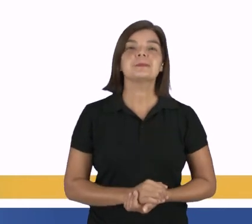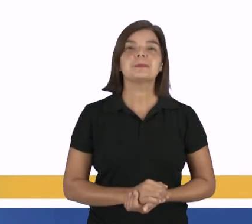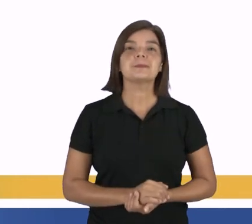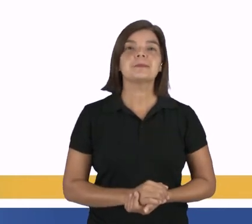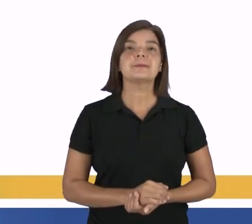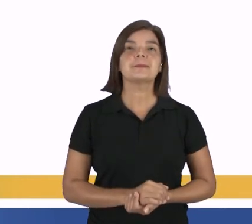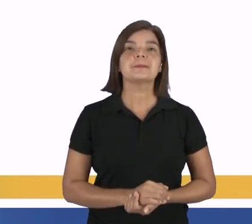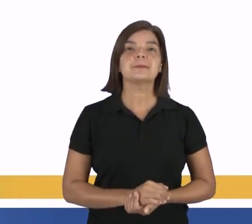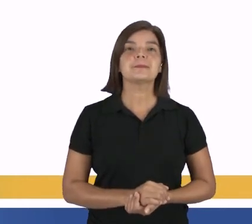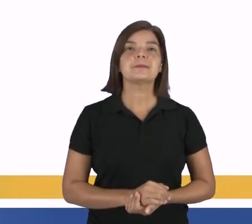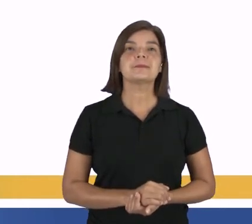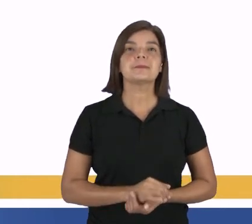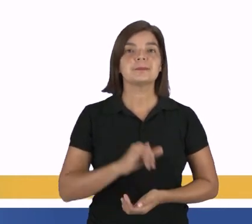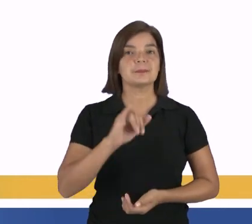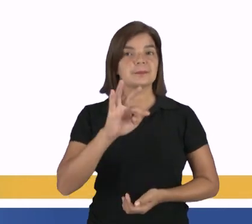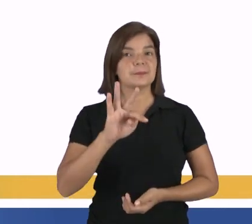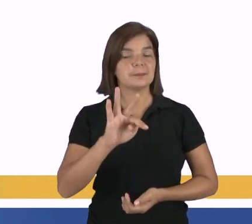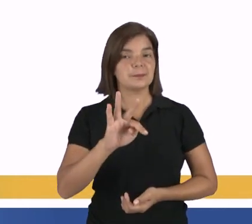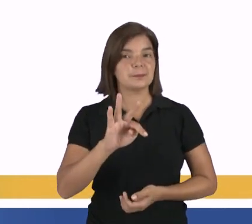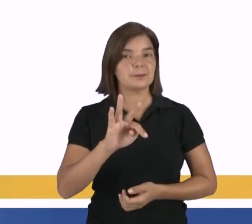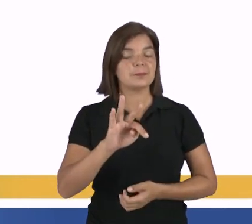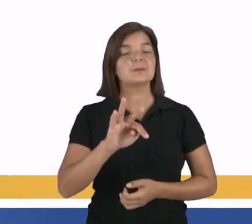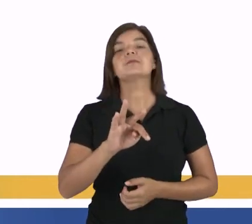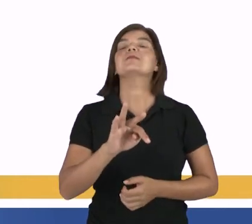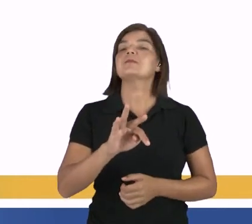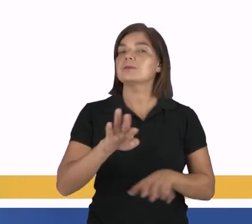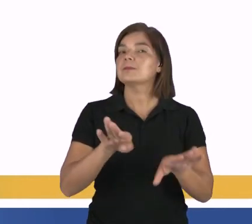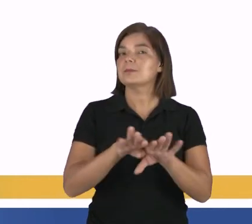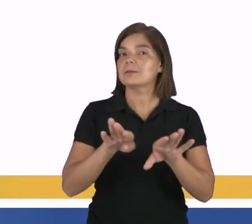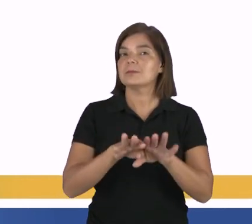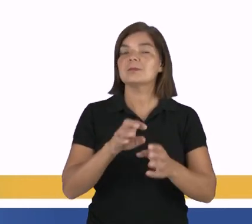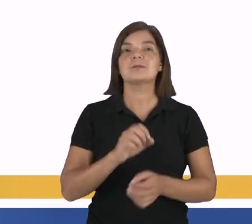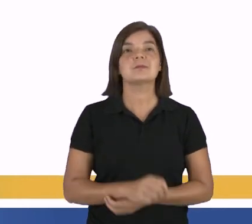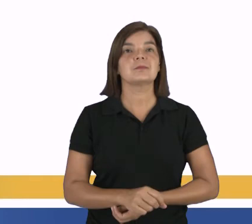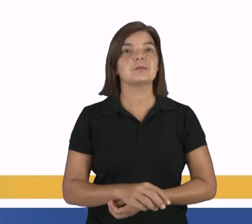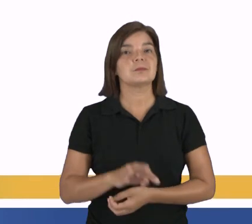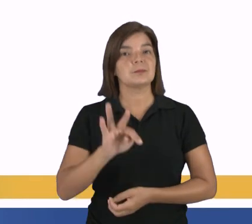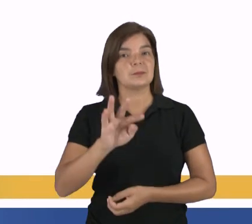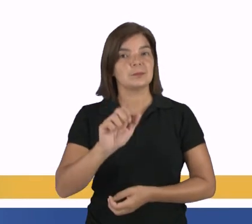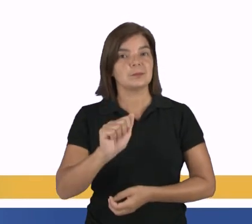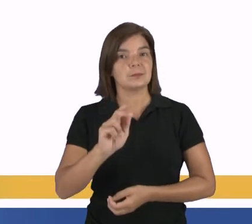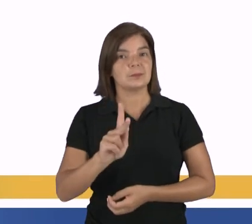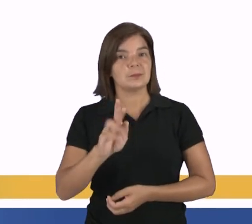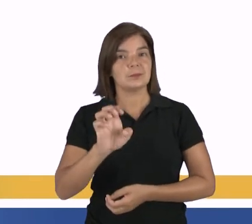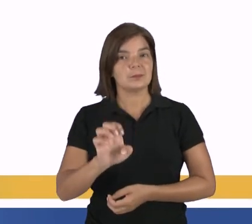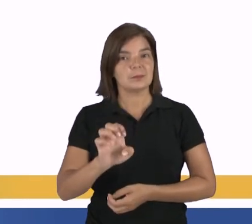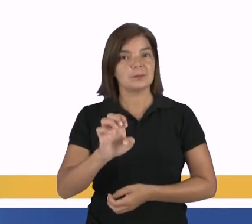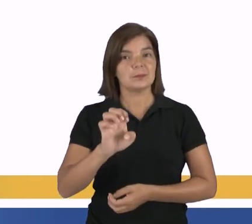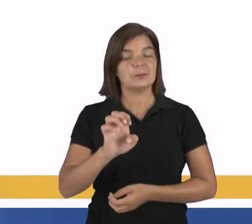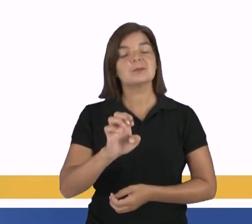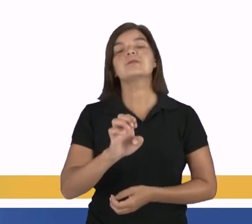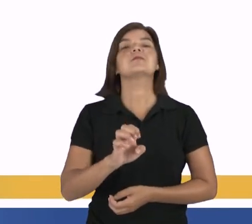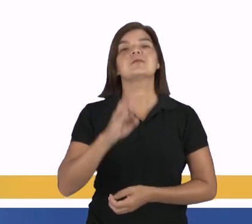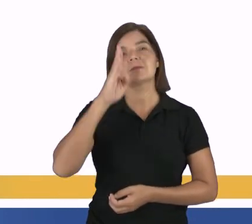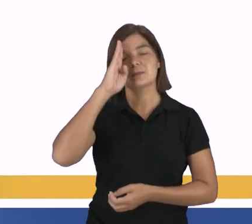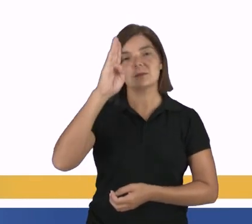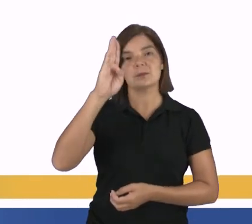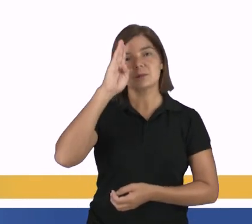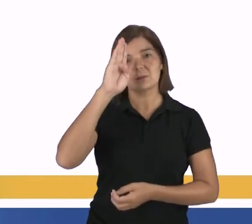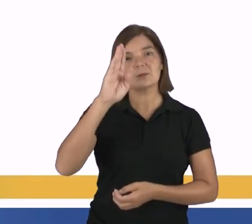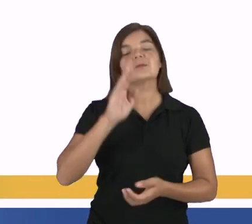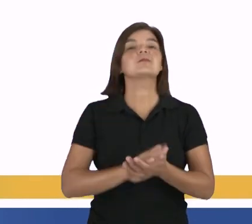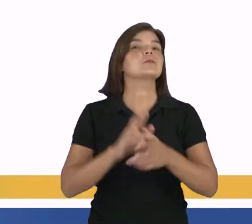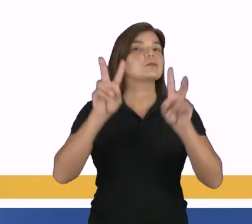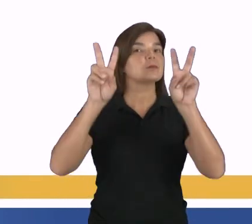simples. It, que é o sujeito da frase. Take, que é o verbo principal e que no caso it take é o